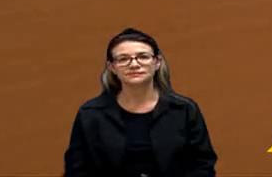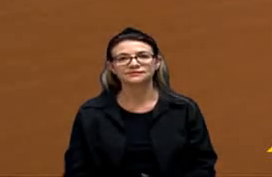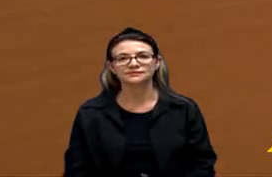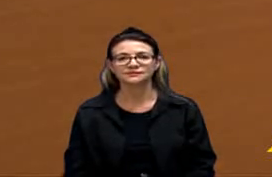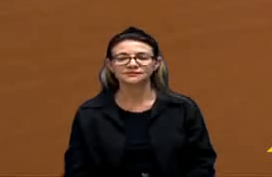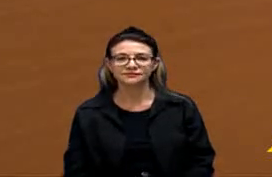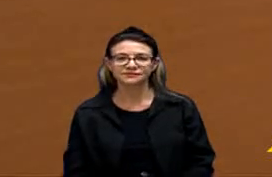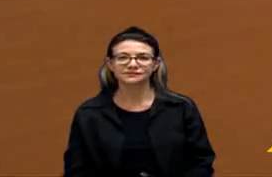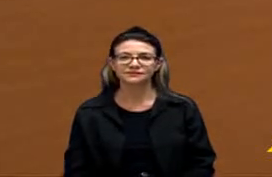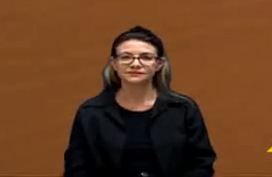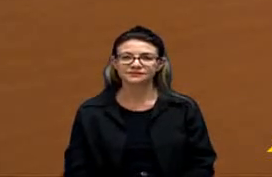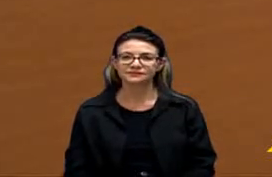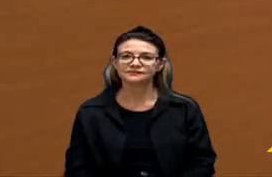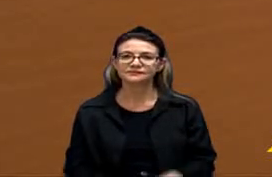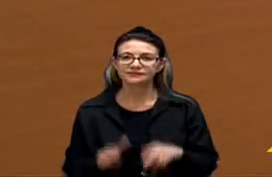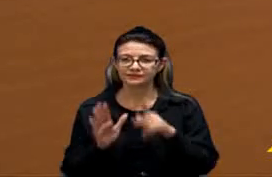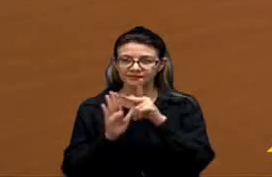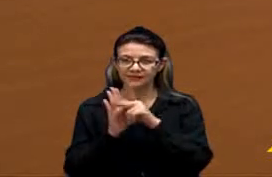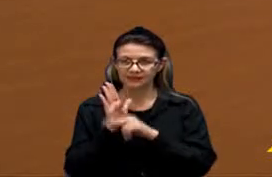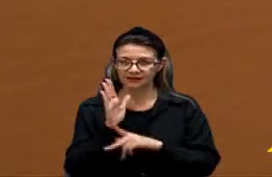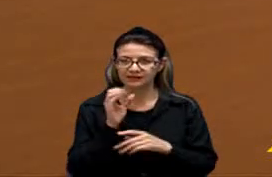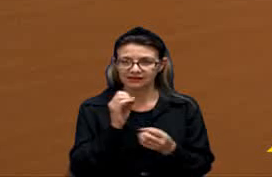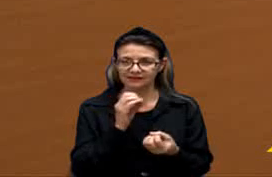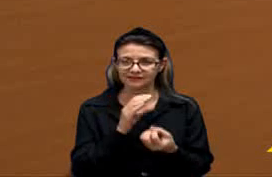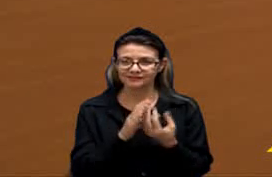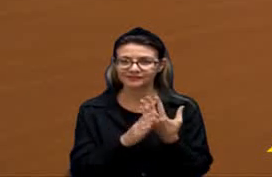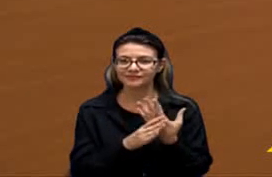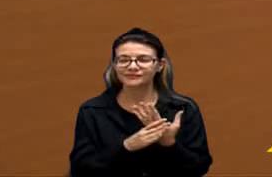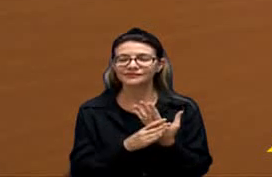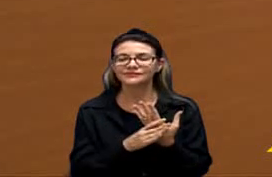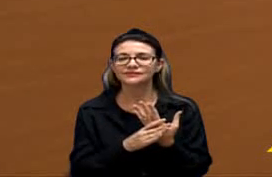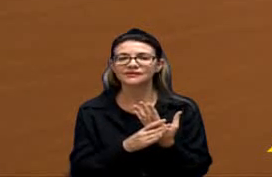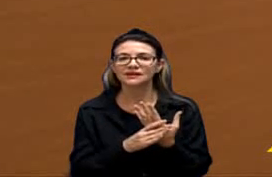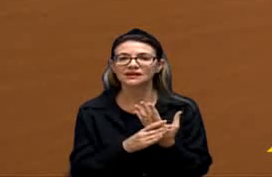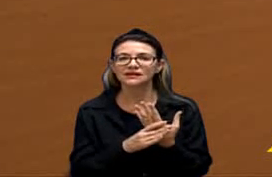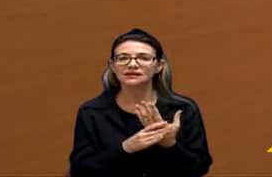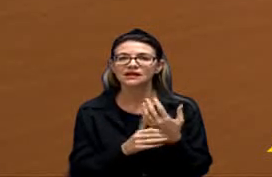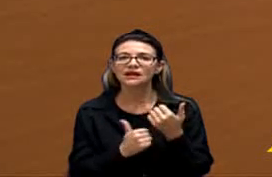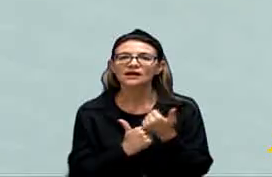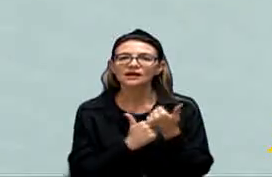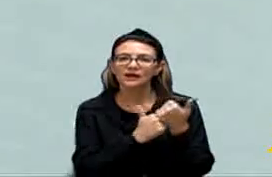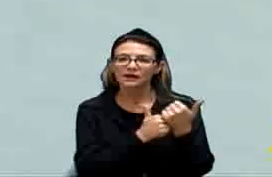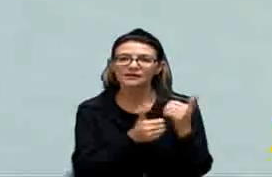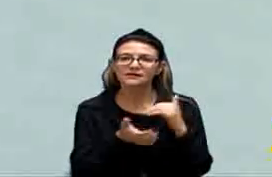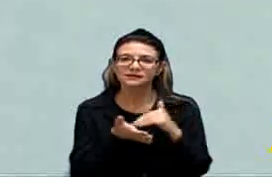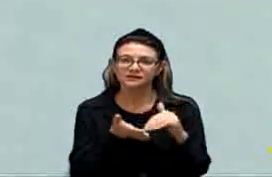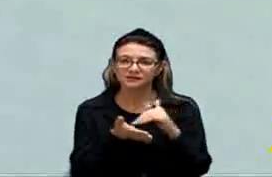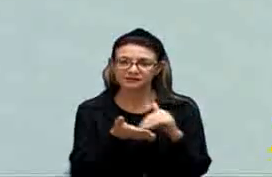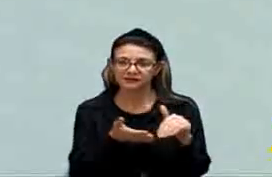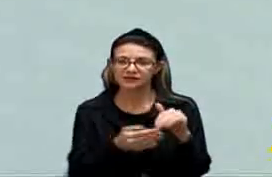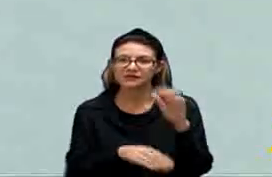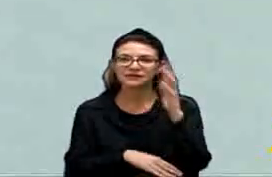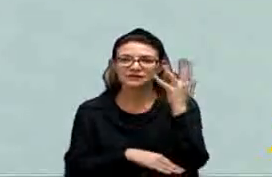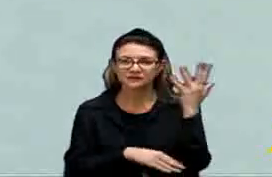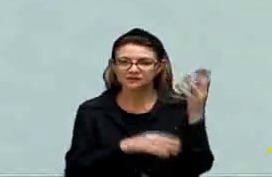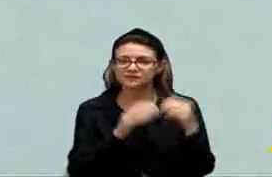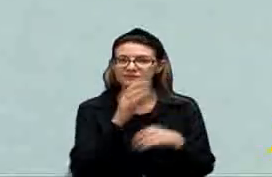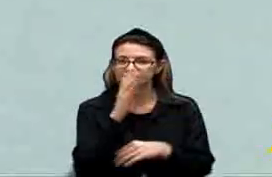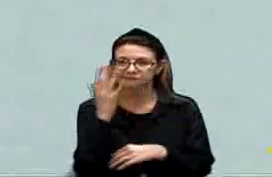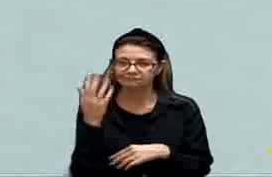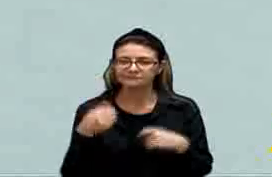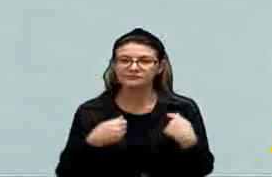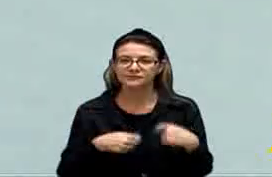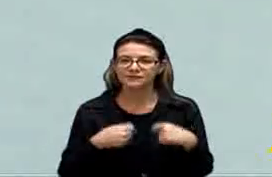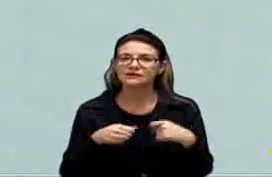favor esse projeto surgiu senhor presidente senhores vereadores em apoio à Secretaria de Meio Ambiente que precisa de legislação na